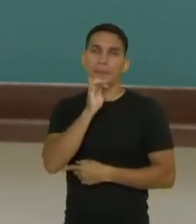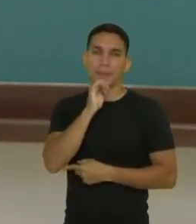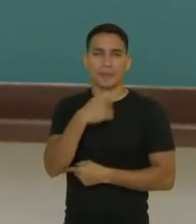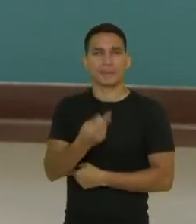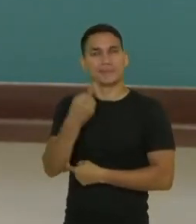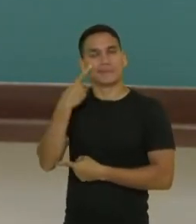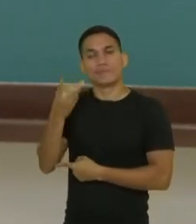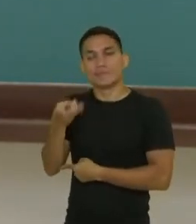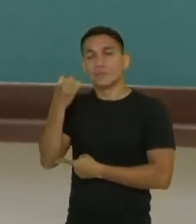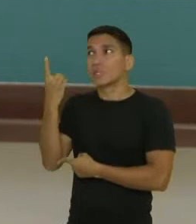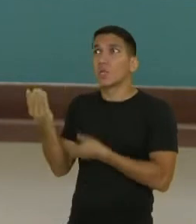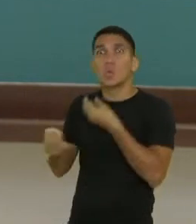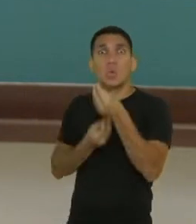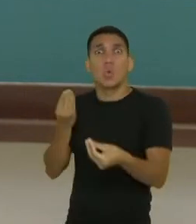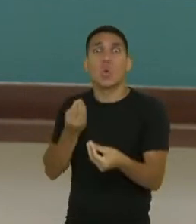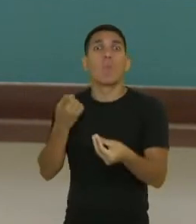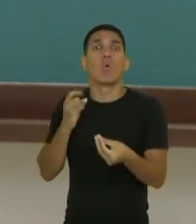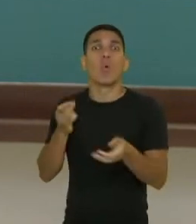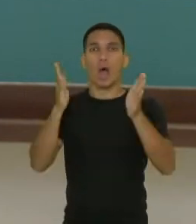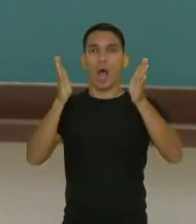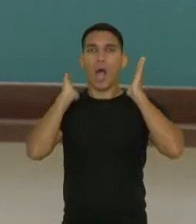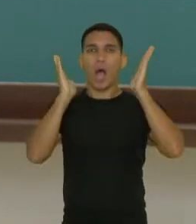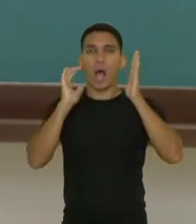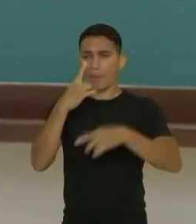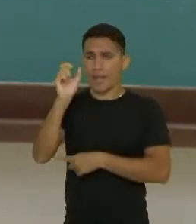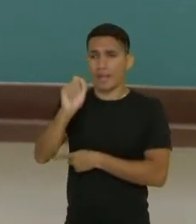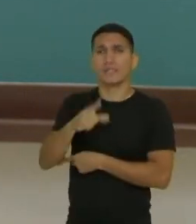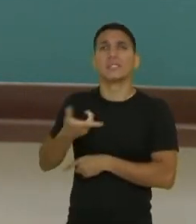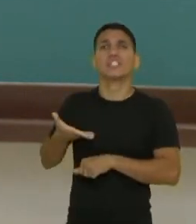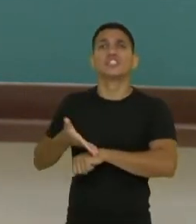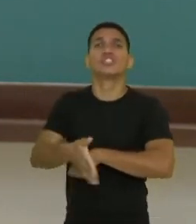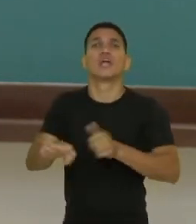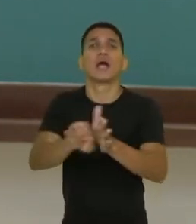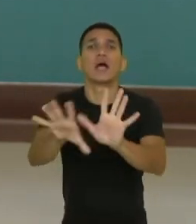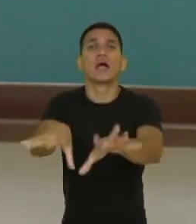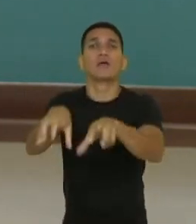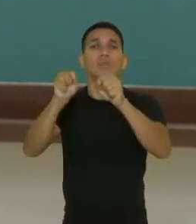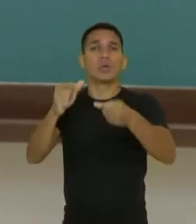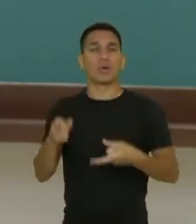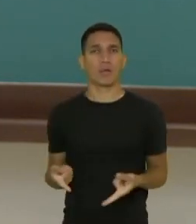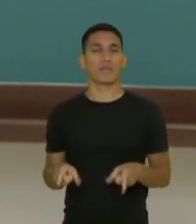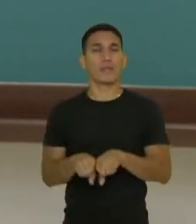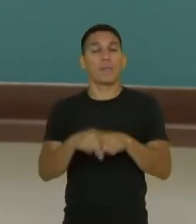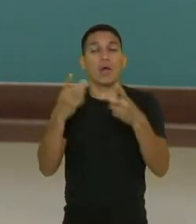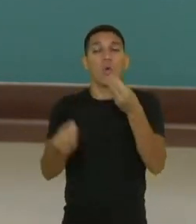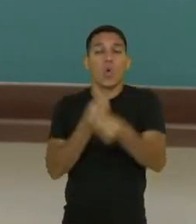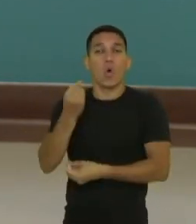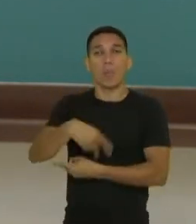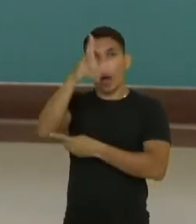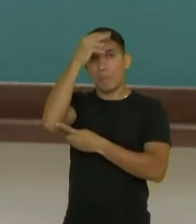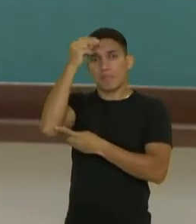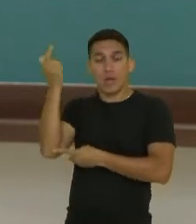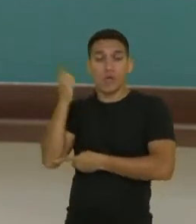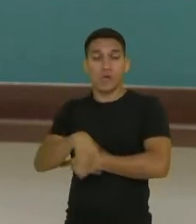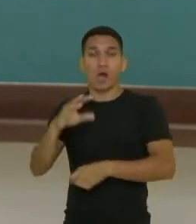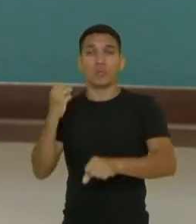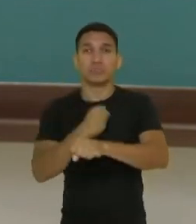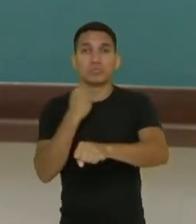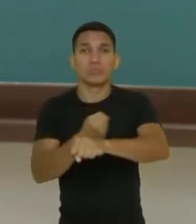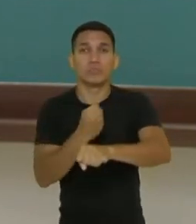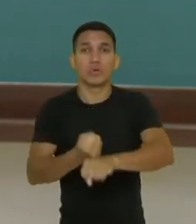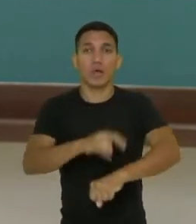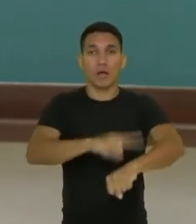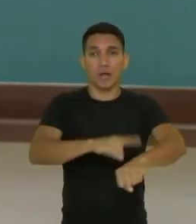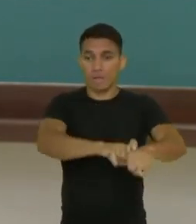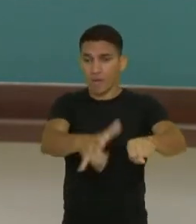a dificuldade do caminhão do lixo chegar nessas regiões. Imagine a dificuldade para a prefeitura instalar a questão do esgoto, a questão do